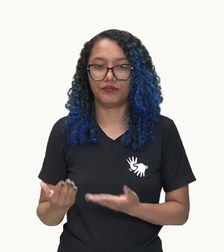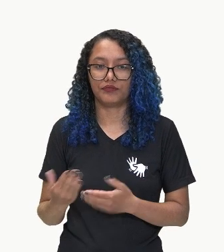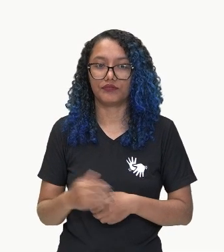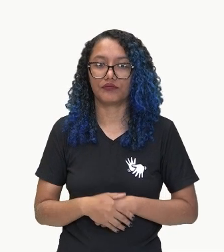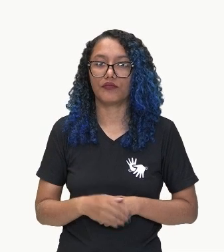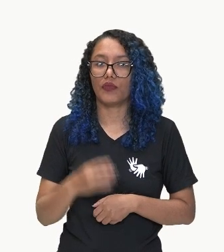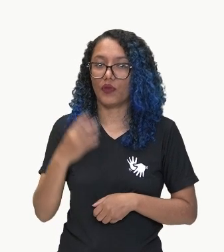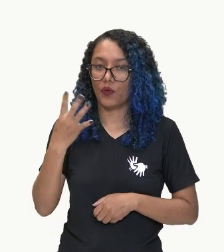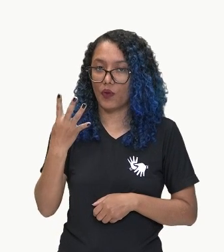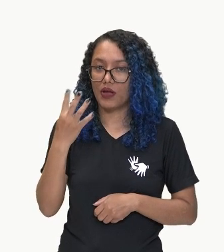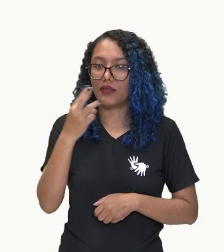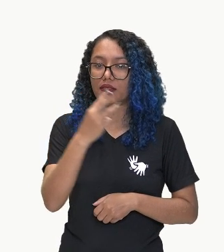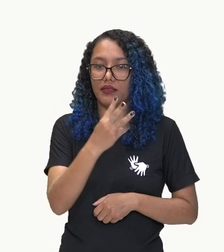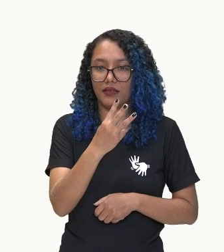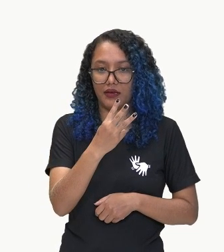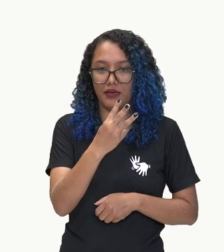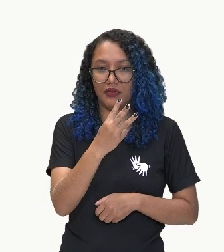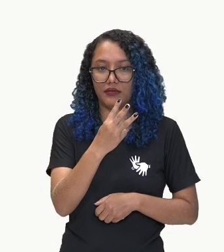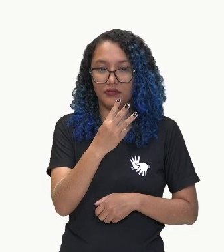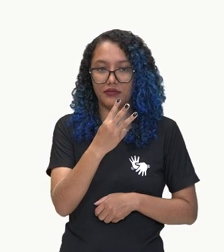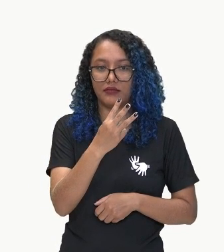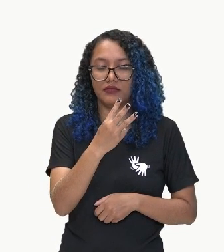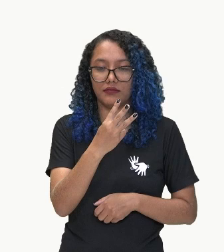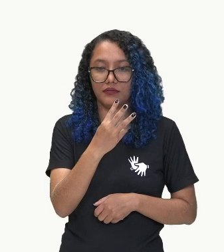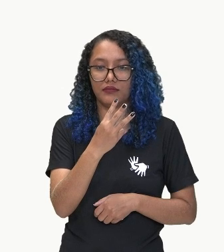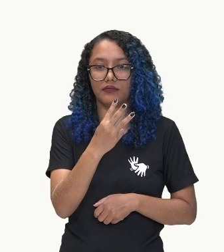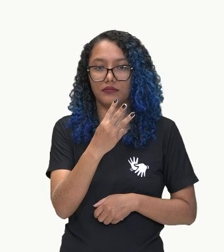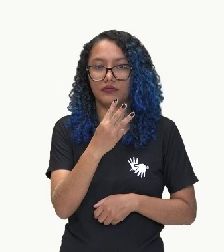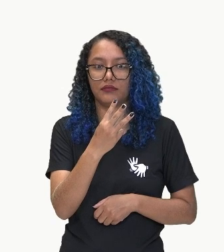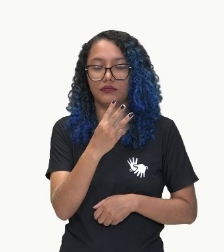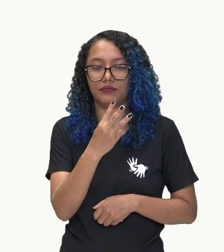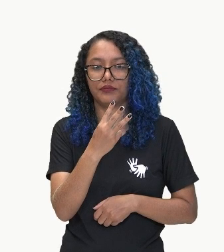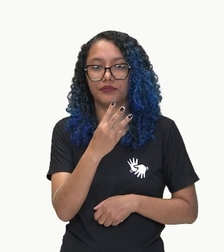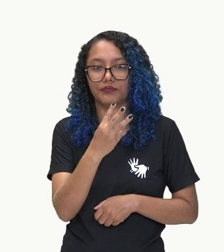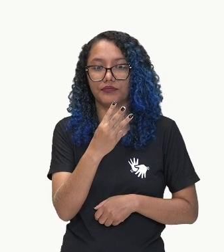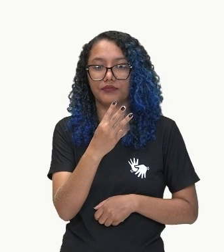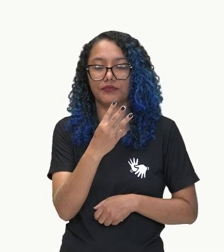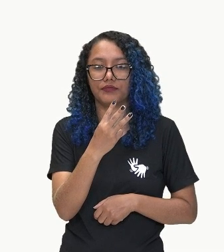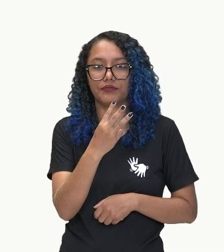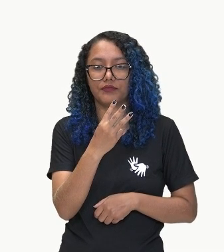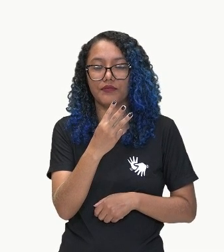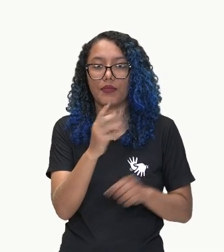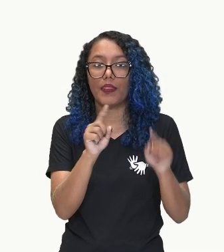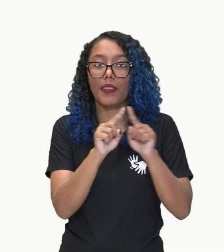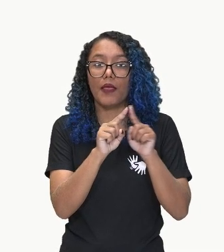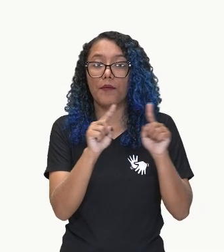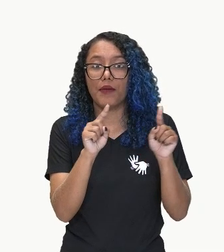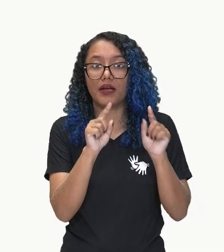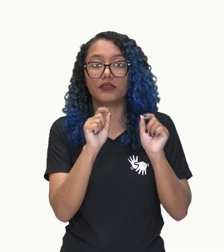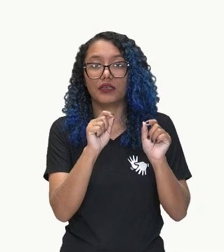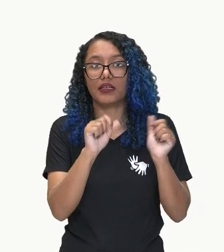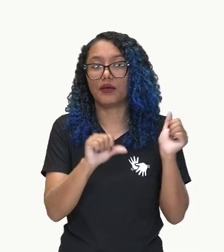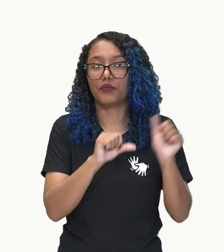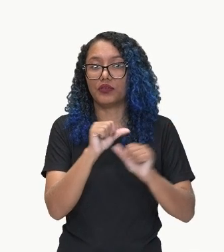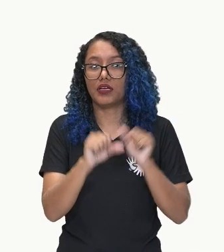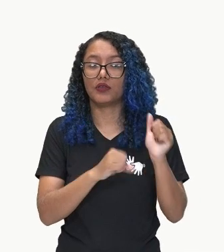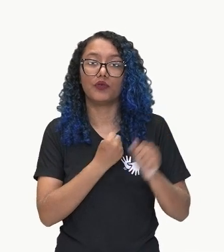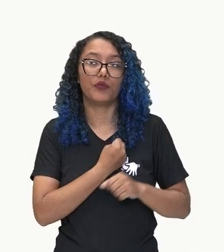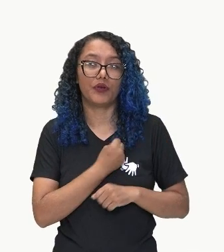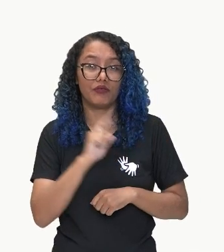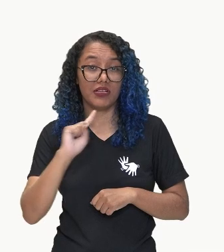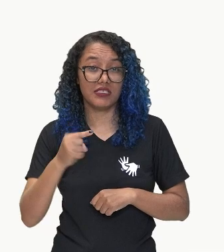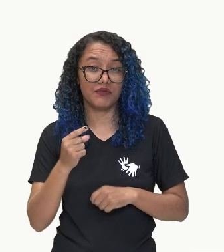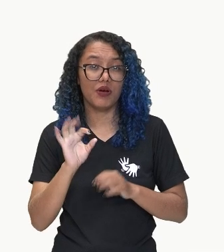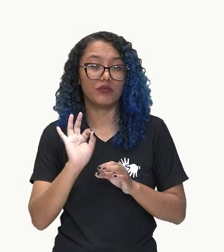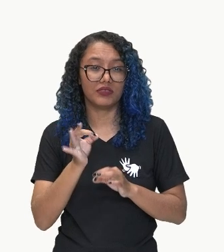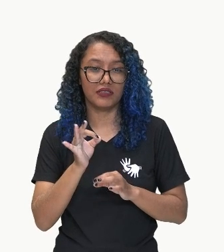43. Só que você está transformando essa fração decimal em número decimal. A gente sabe que após